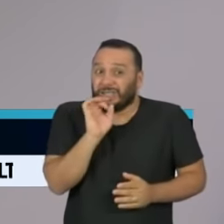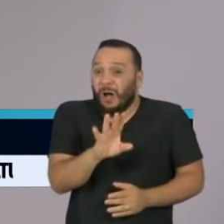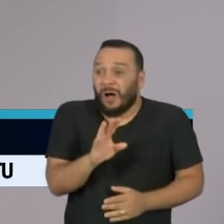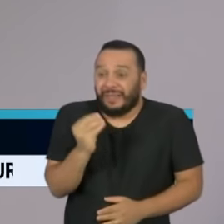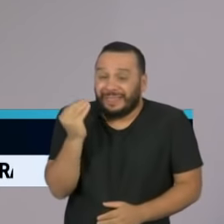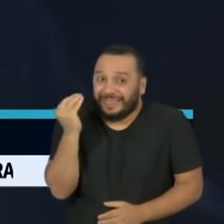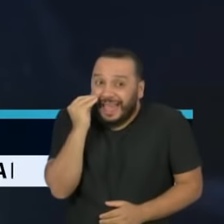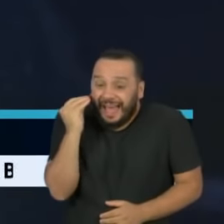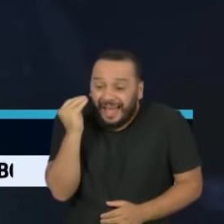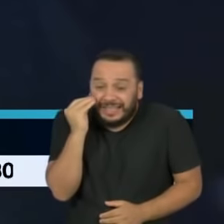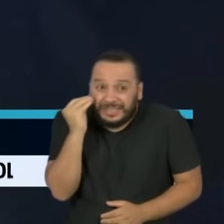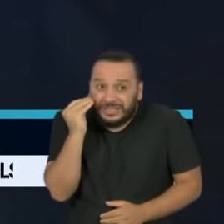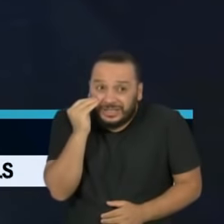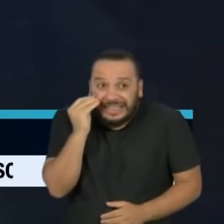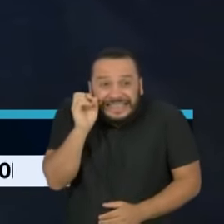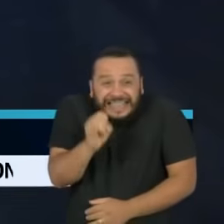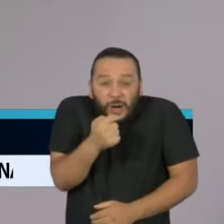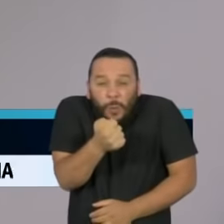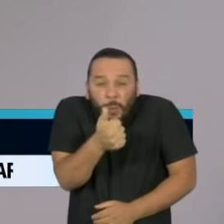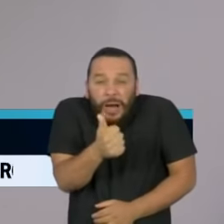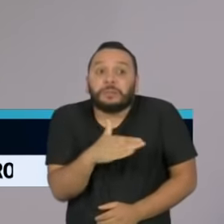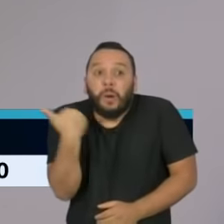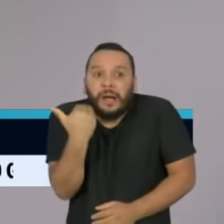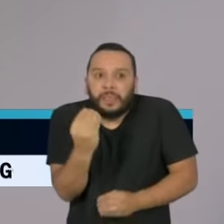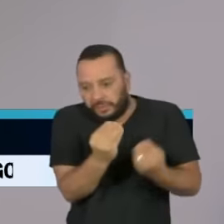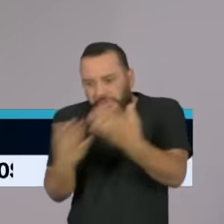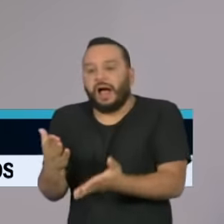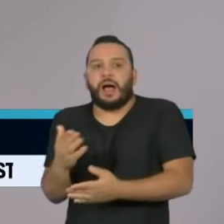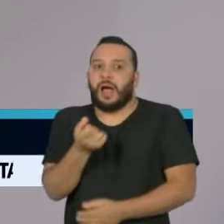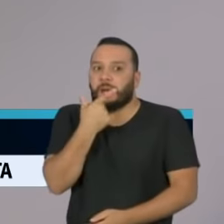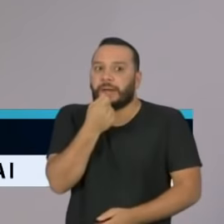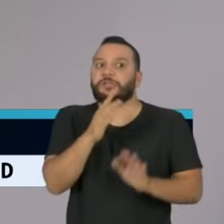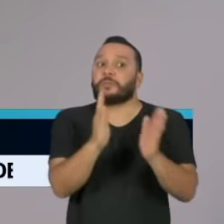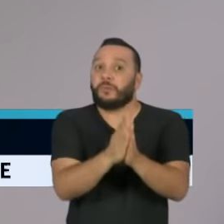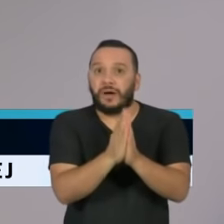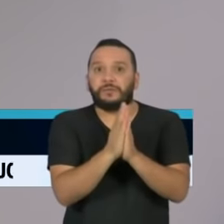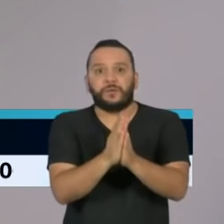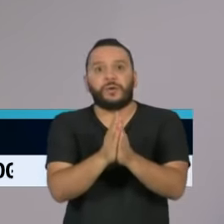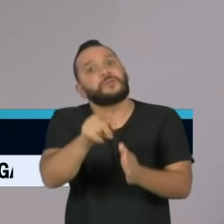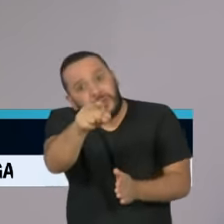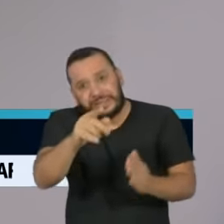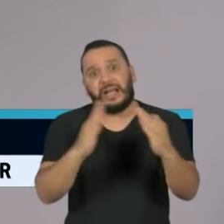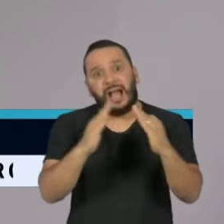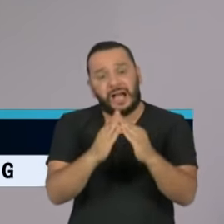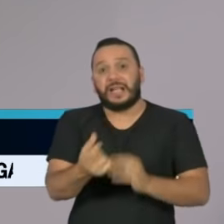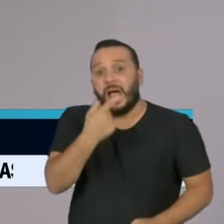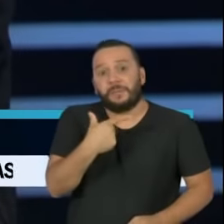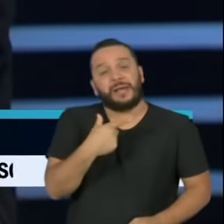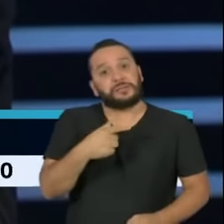como sobreviver. Está numa fase terminal. Está numa fase terminal. Por favor, não vá tomar esse remédio você.